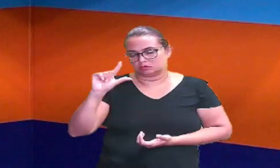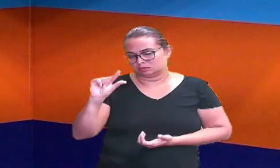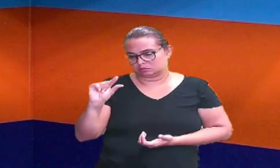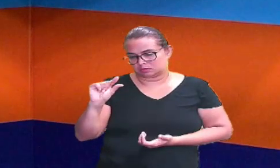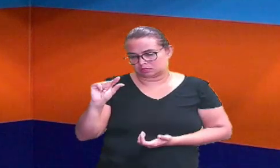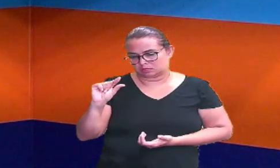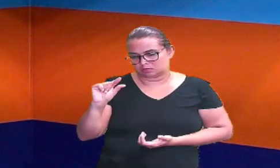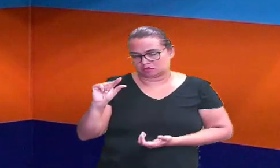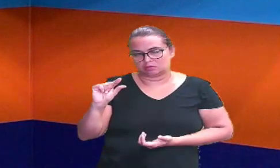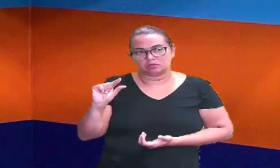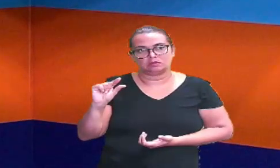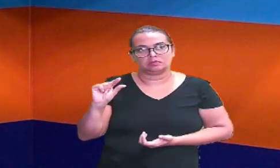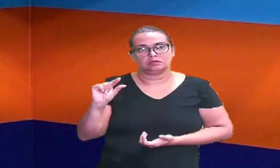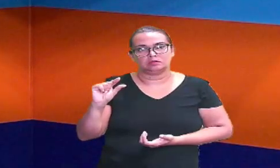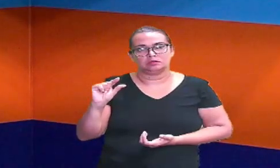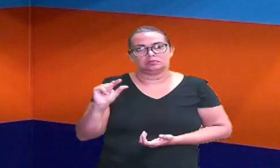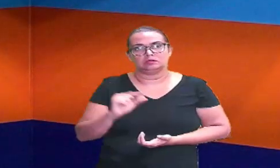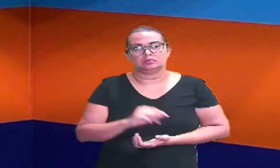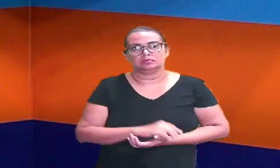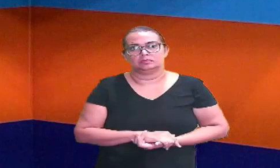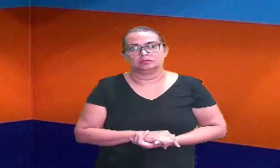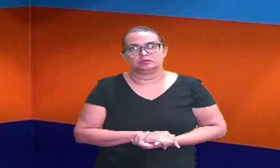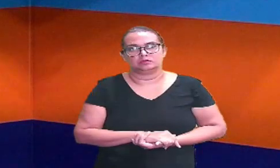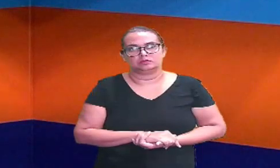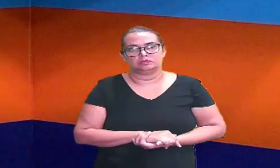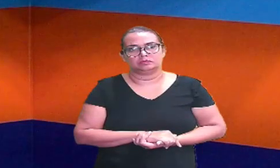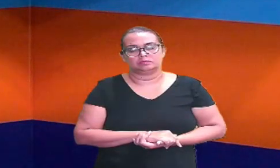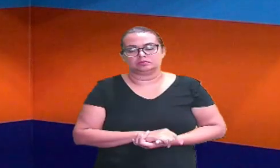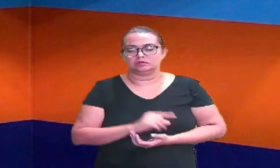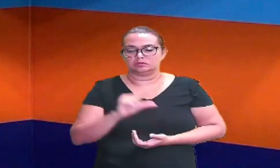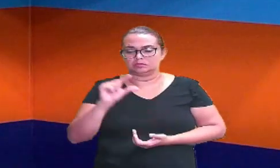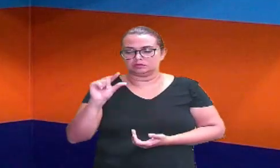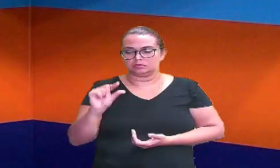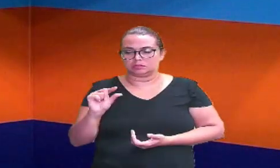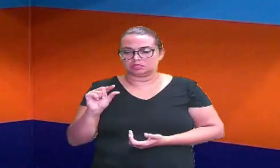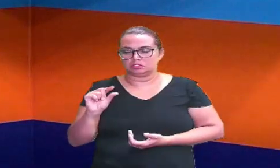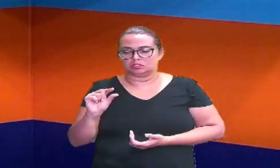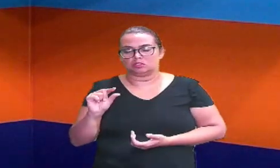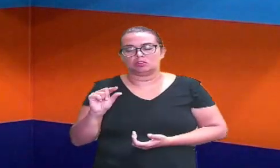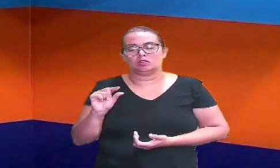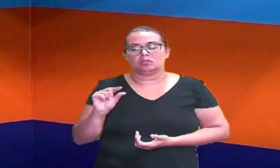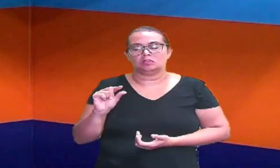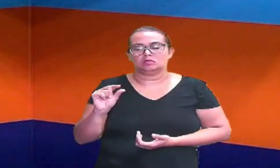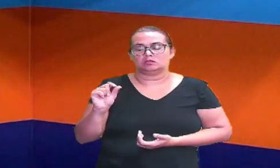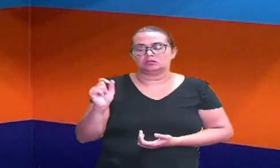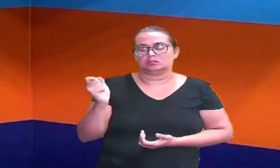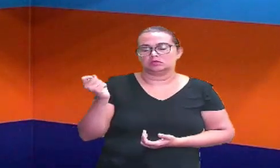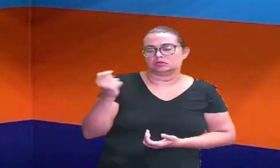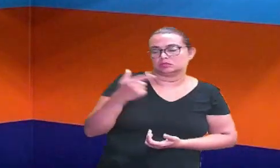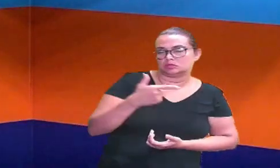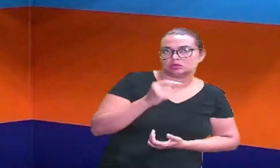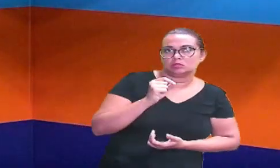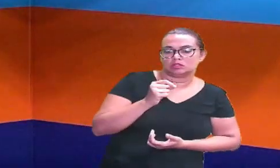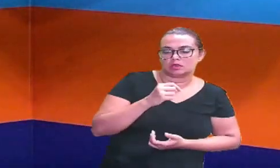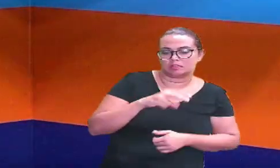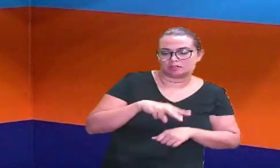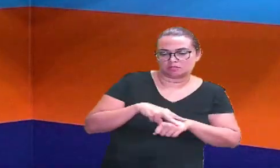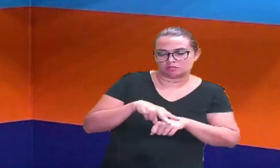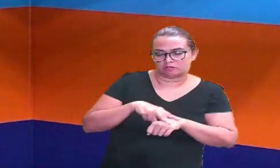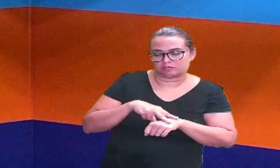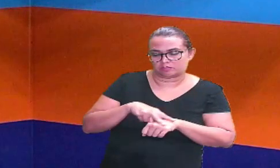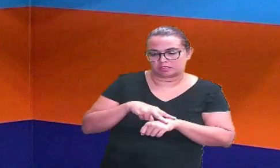é? Então, o ângulo é menor. Menor que quem? Que o ângulo verde, né? Aí,